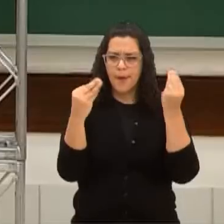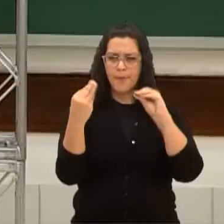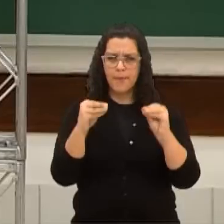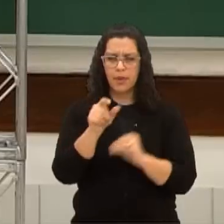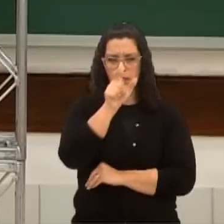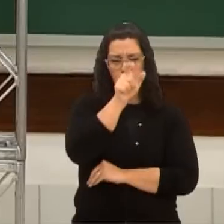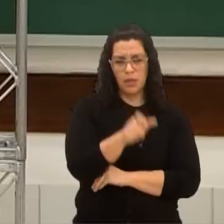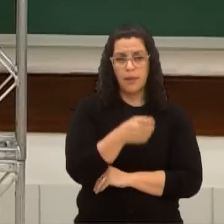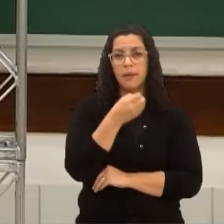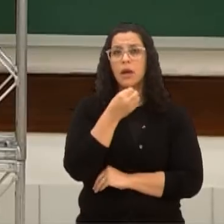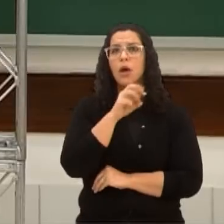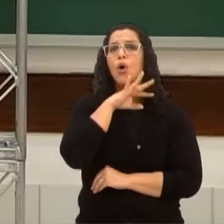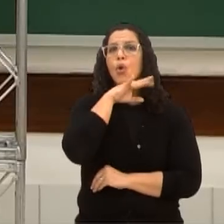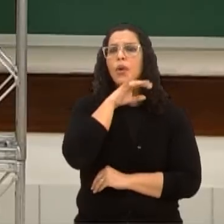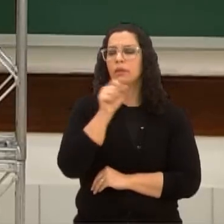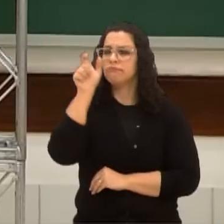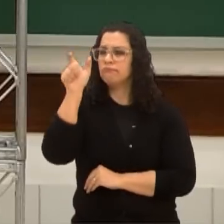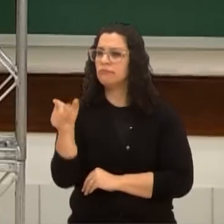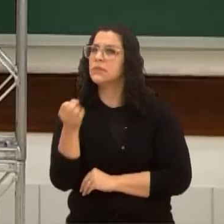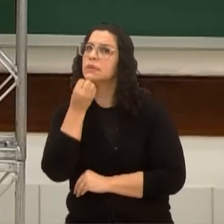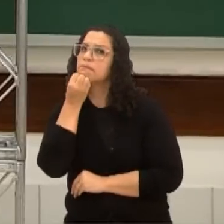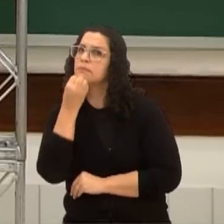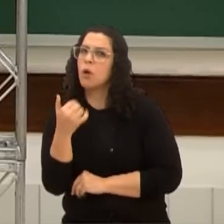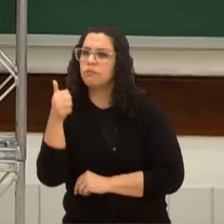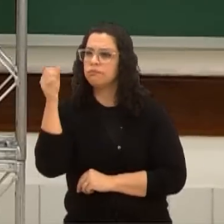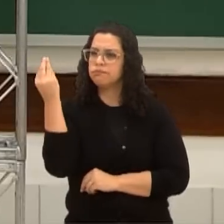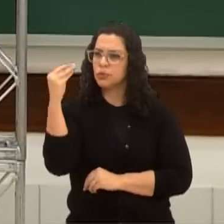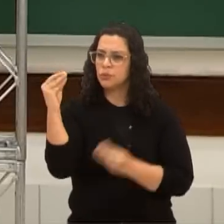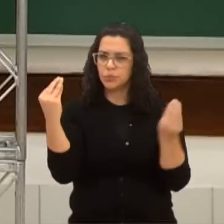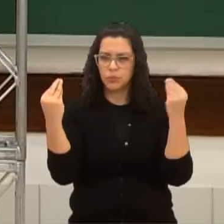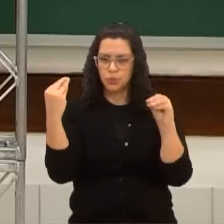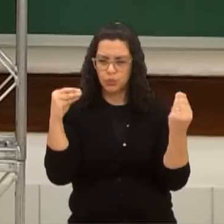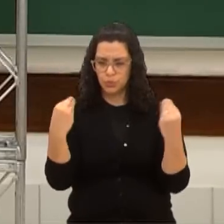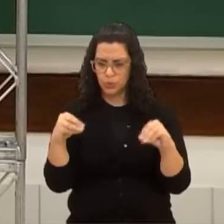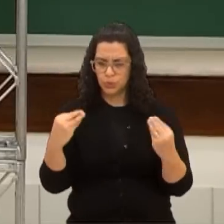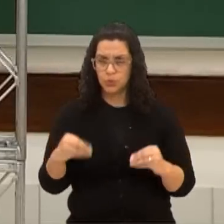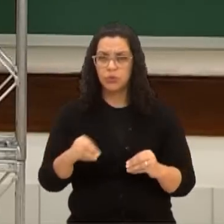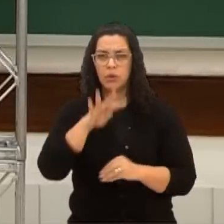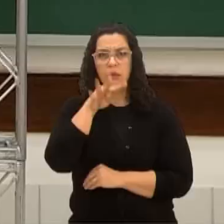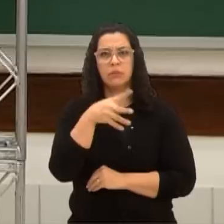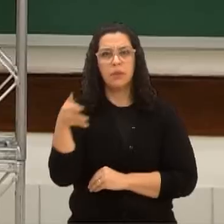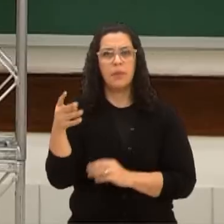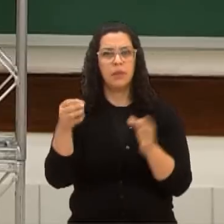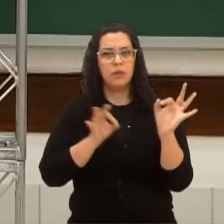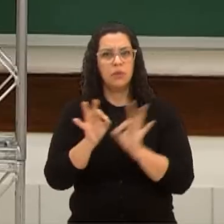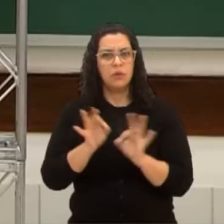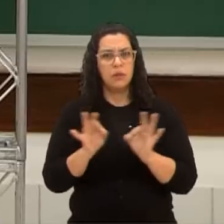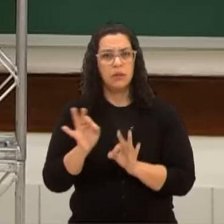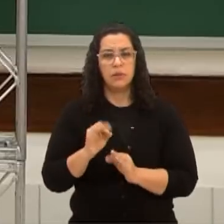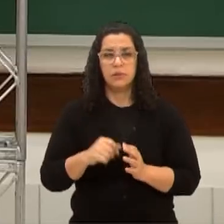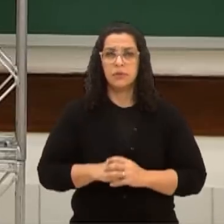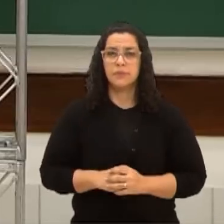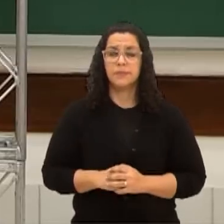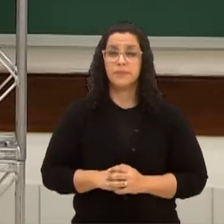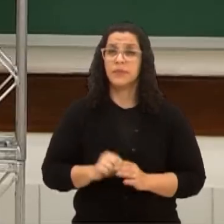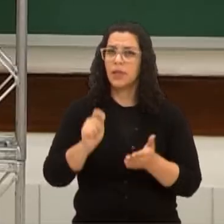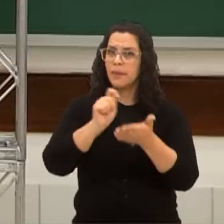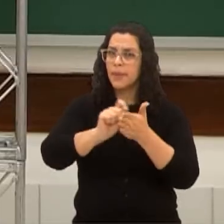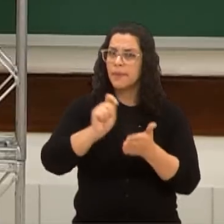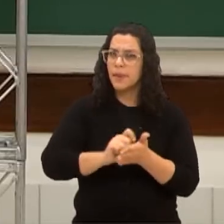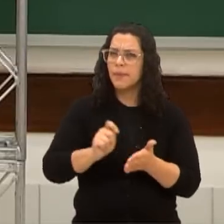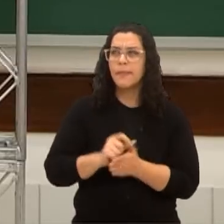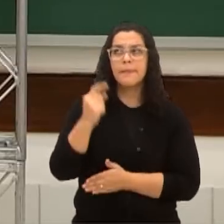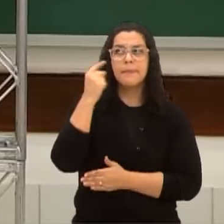um lado uma coluna das positivas e o outro lado uma coluna das características negativas. E